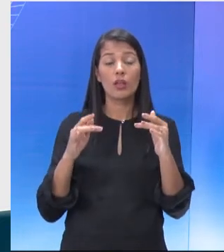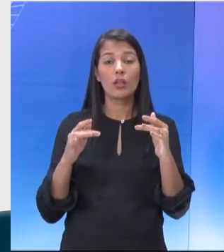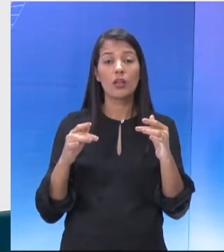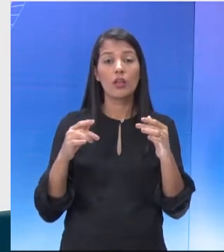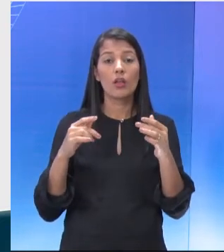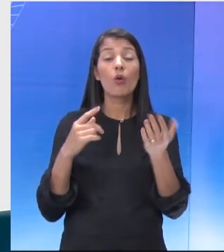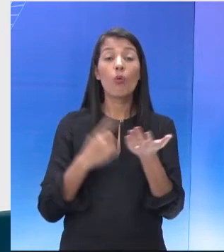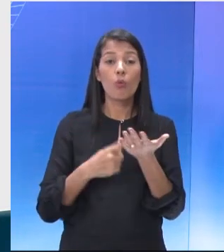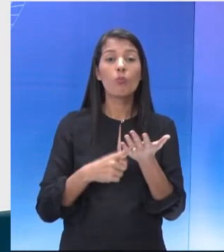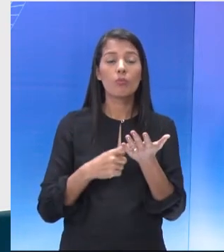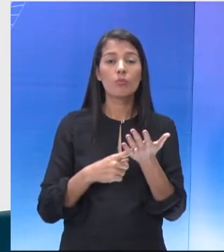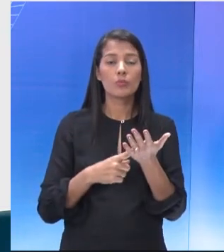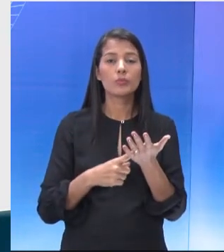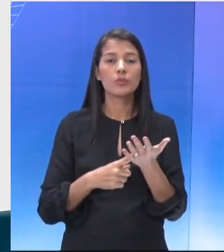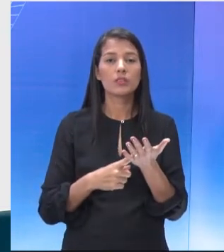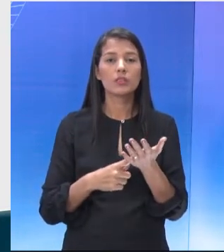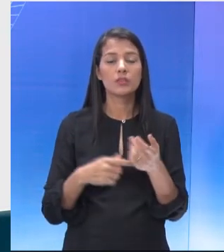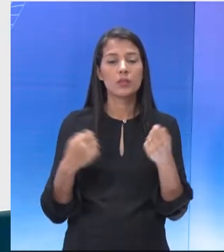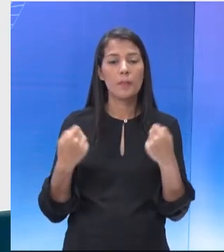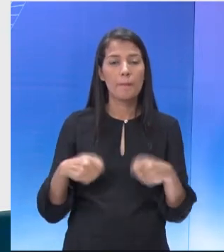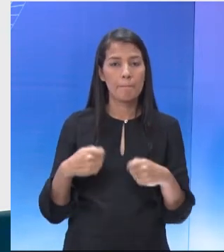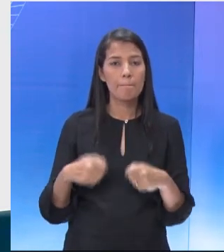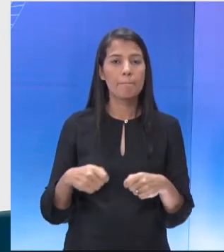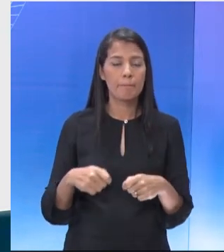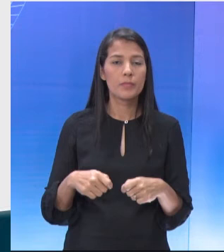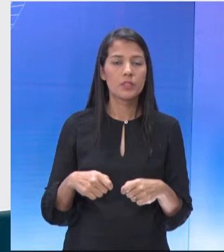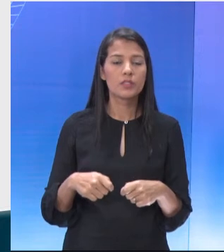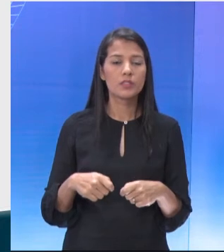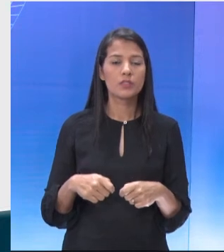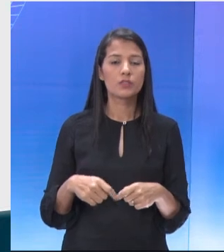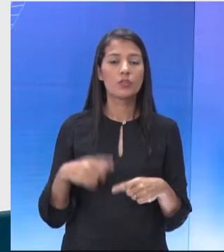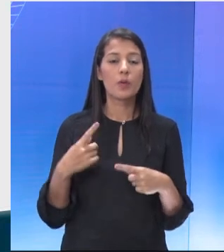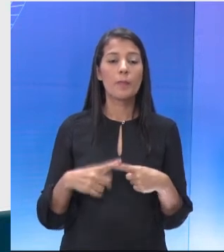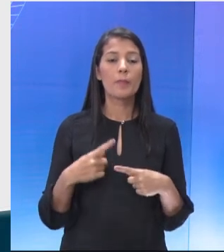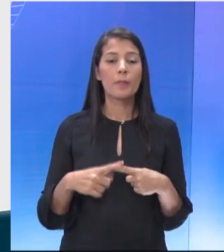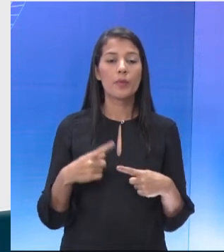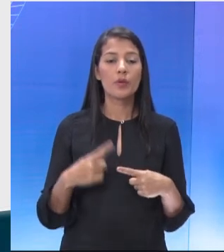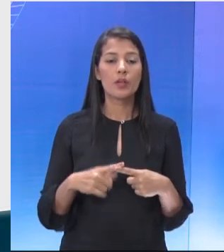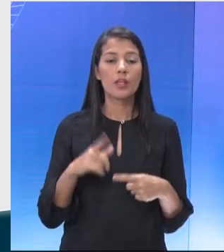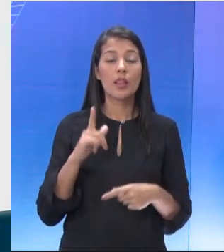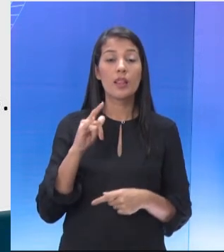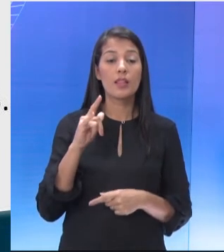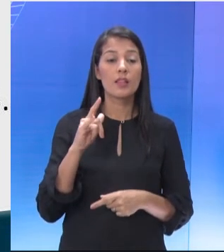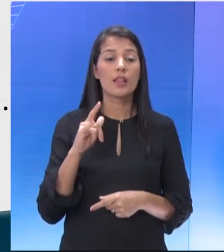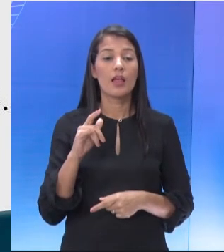apresentam uma natureza apolar e são insolúveis em água.